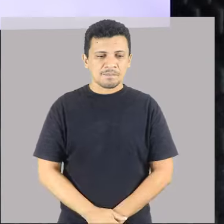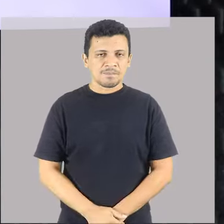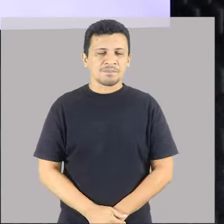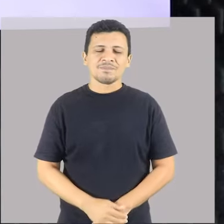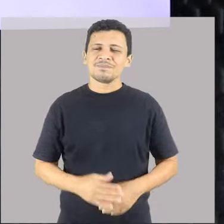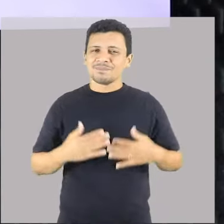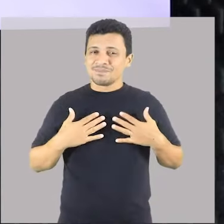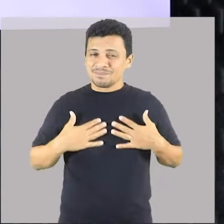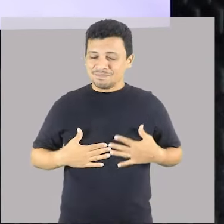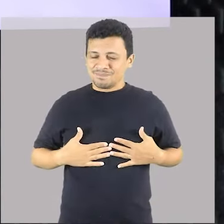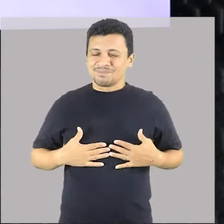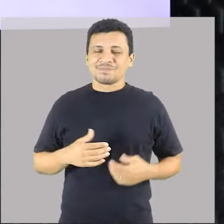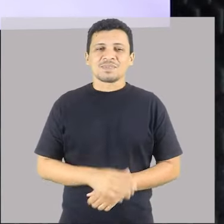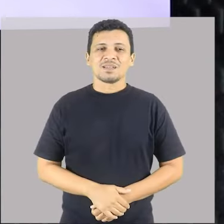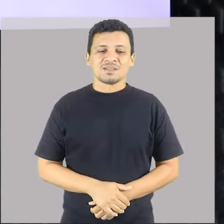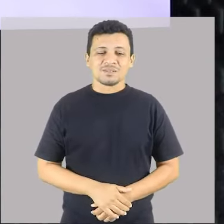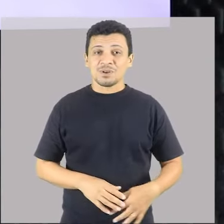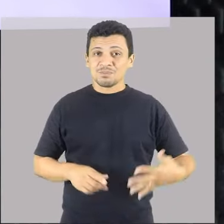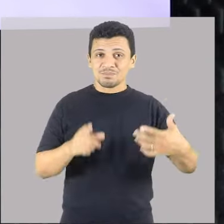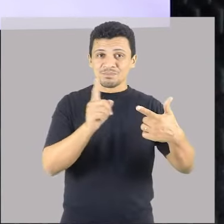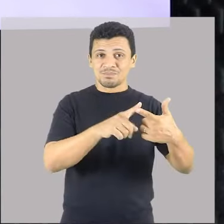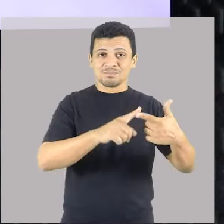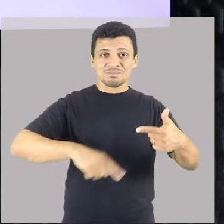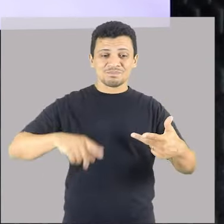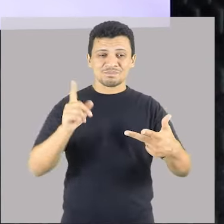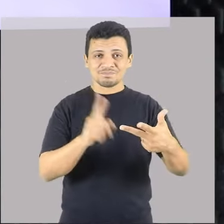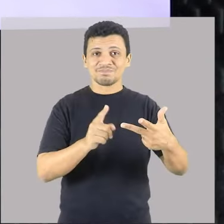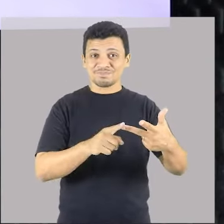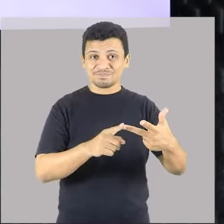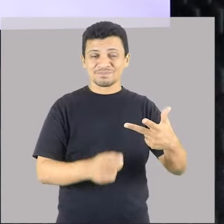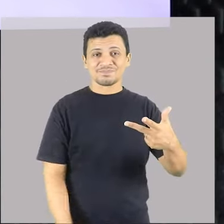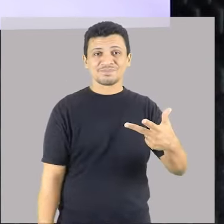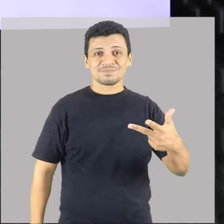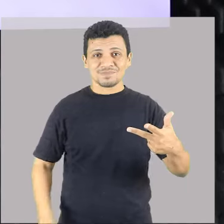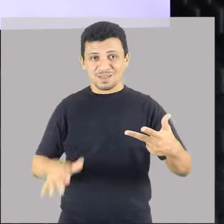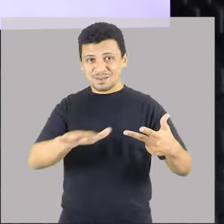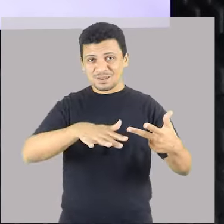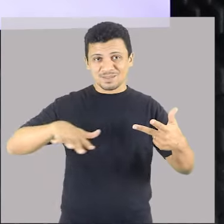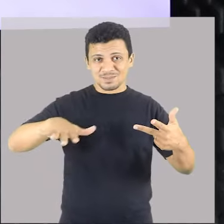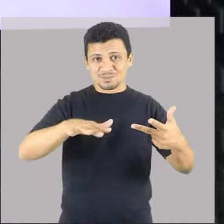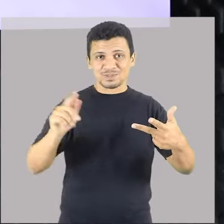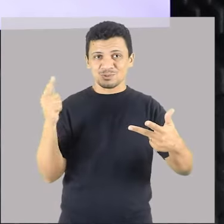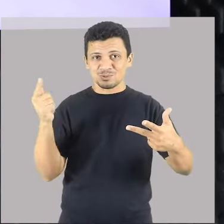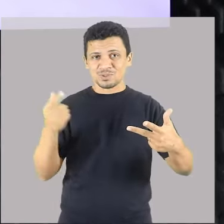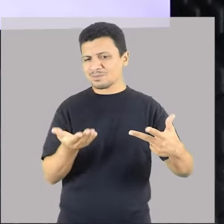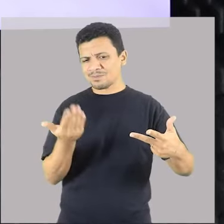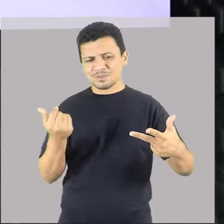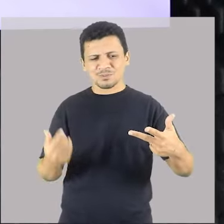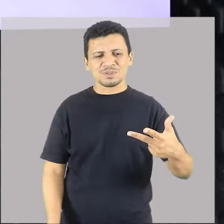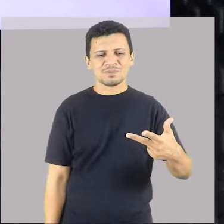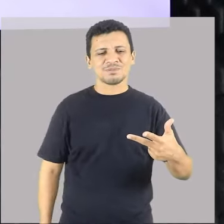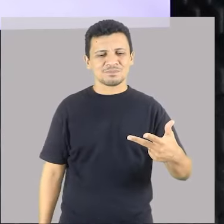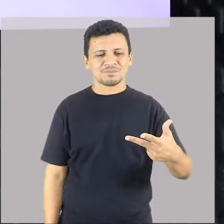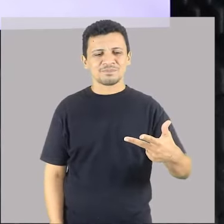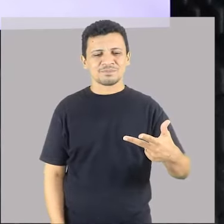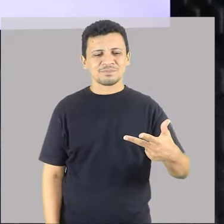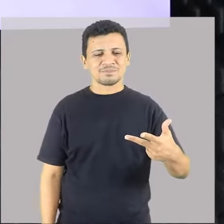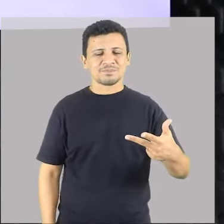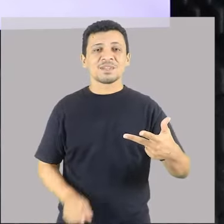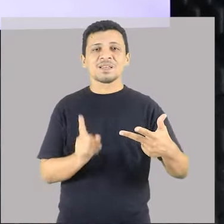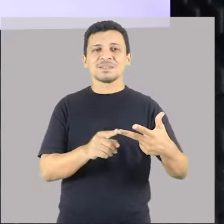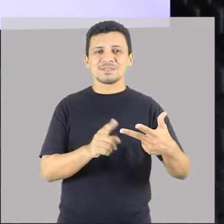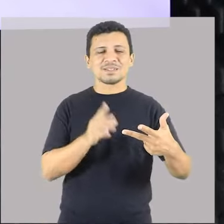tranquilo né Vamos evoluir para mais uma categoria mais um elemento do espaço geográfico vem comigo meu estudante Esse